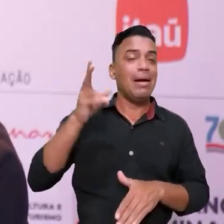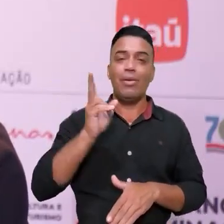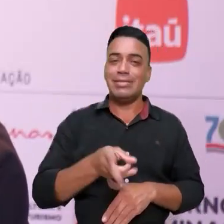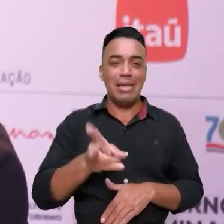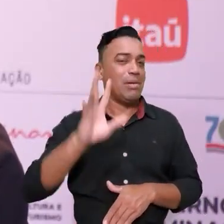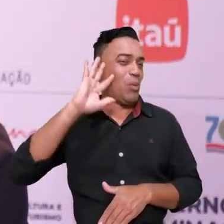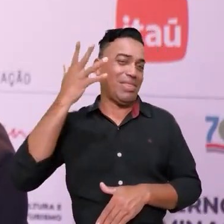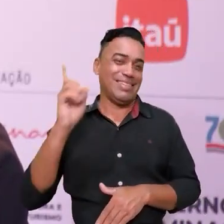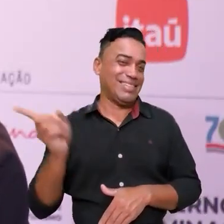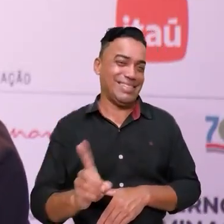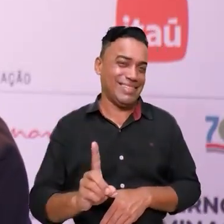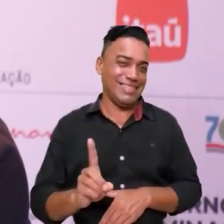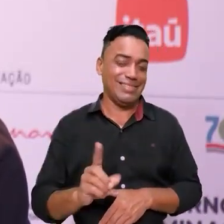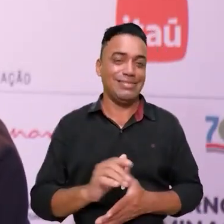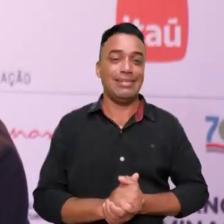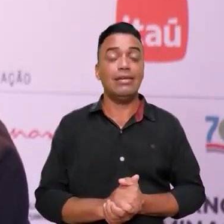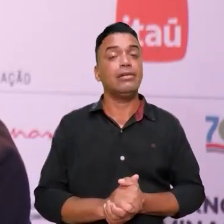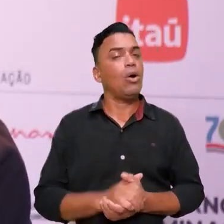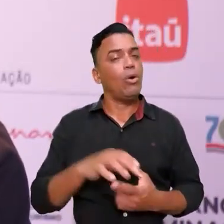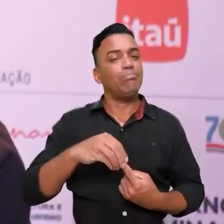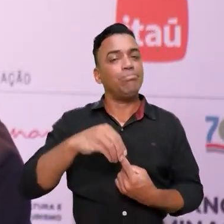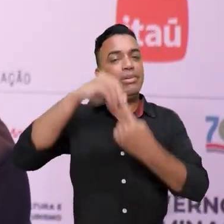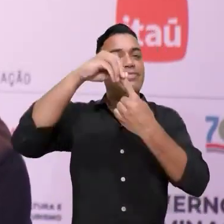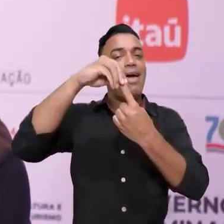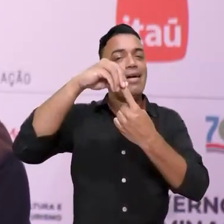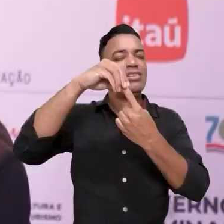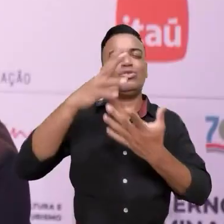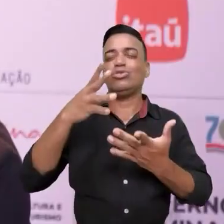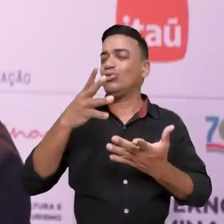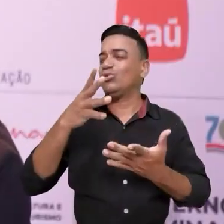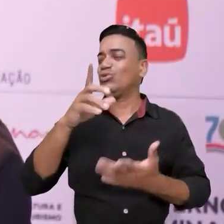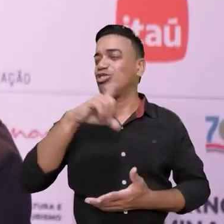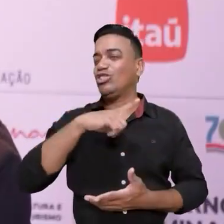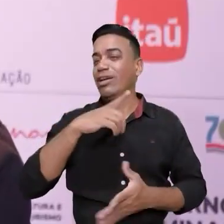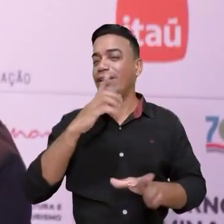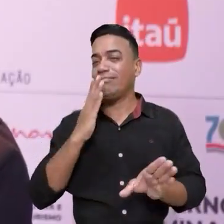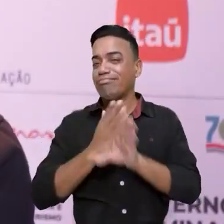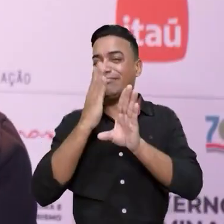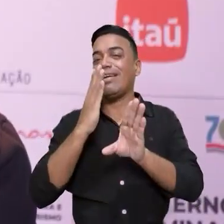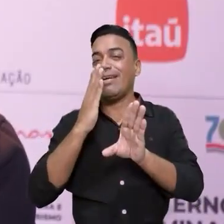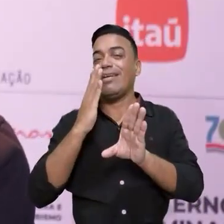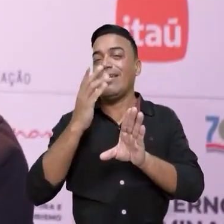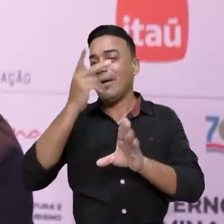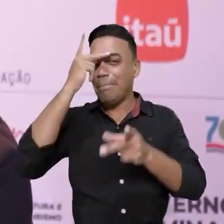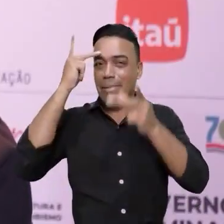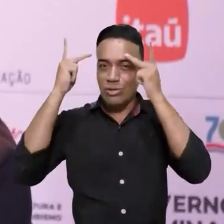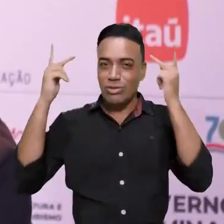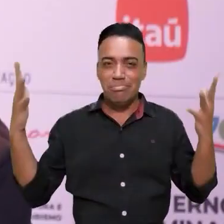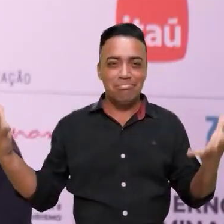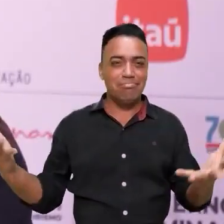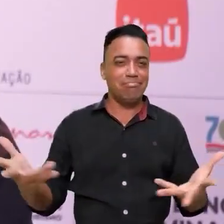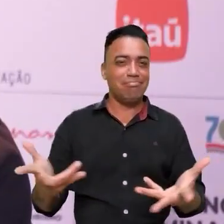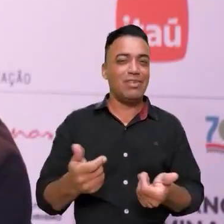isso que acontece, né? Então eu tenho o privilégio de ter encontrado pessoas